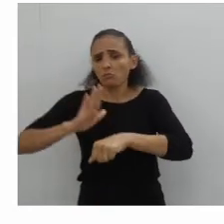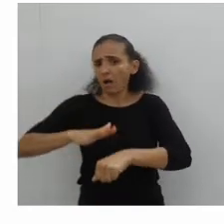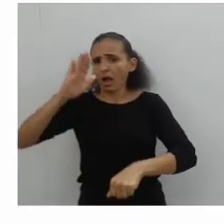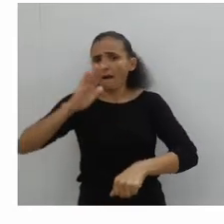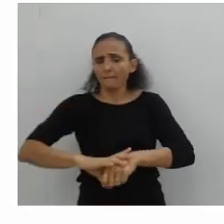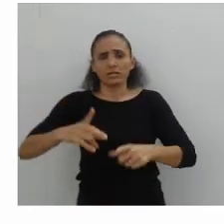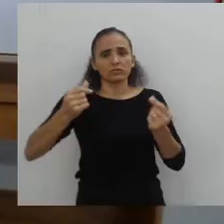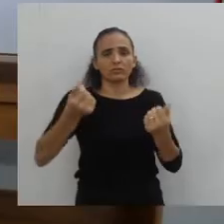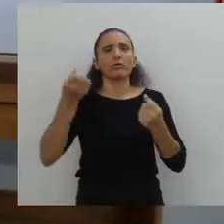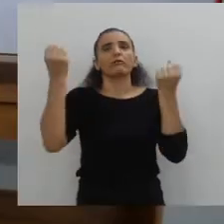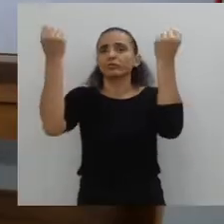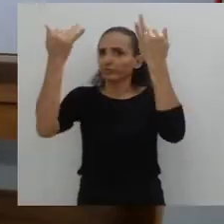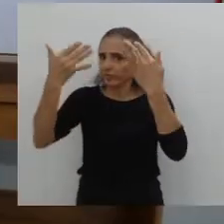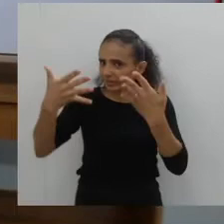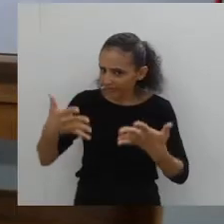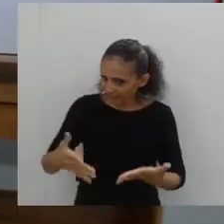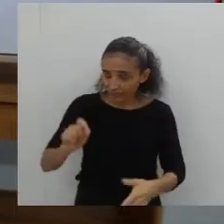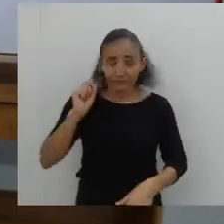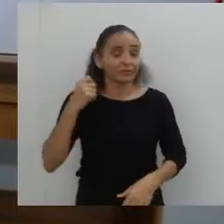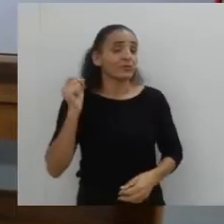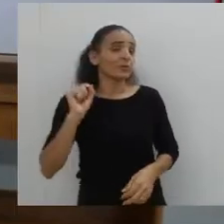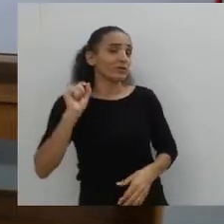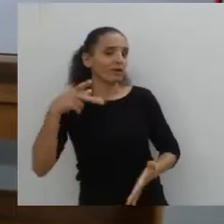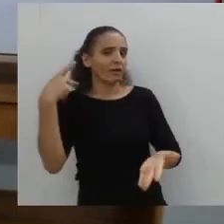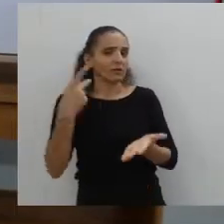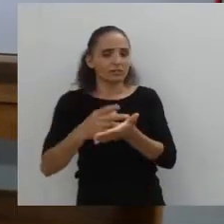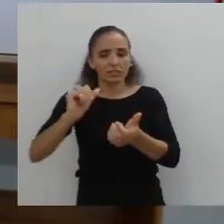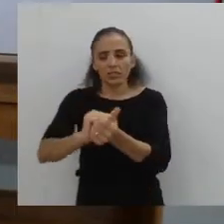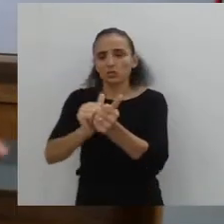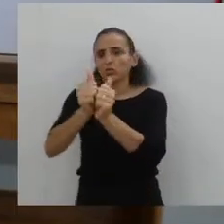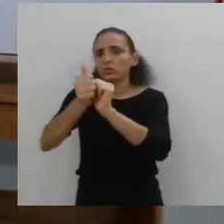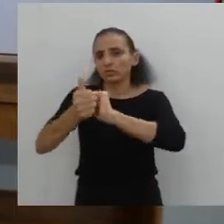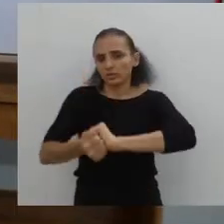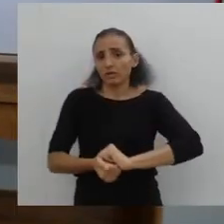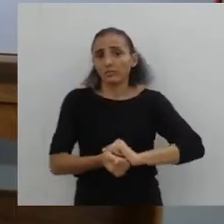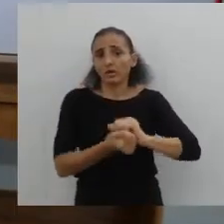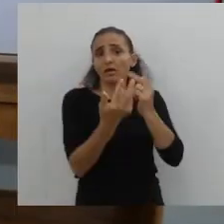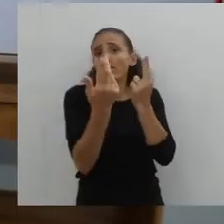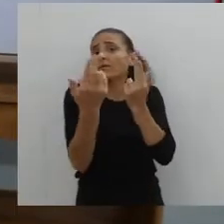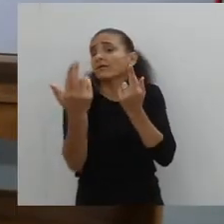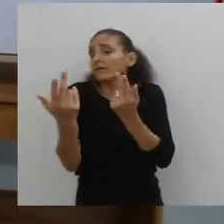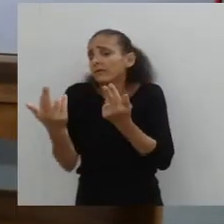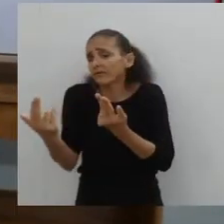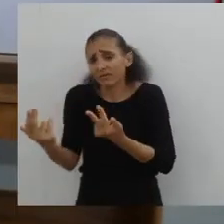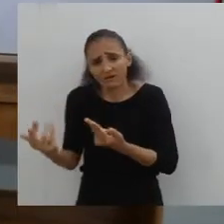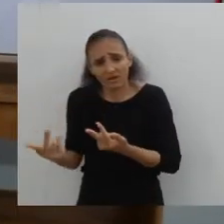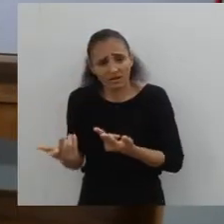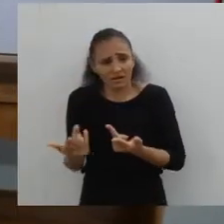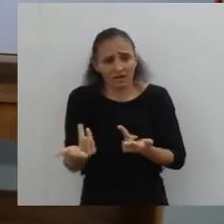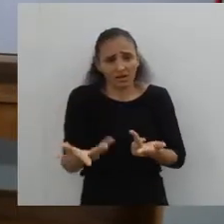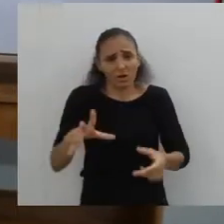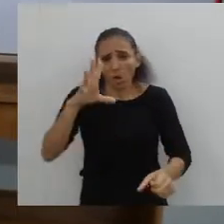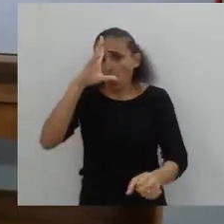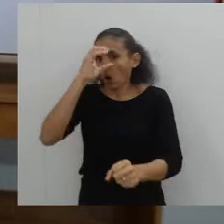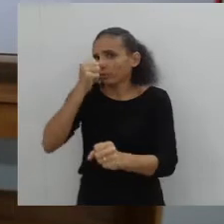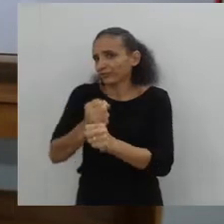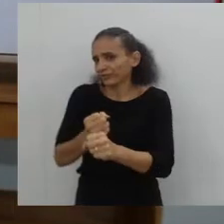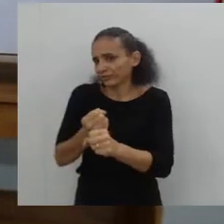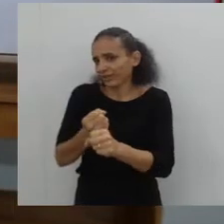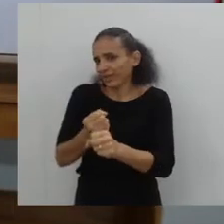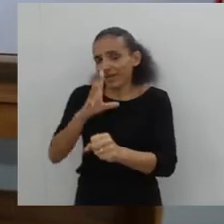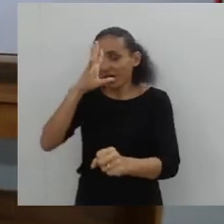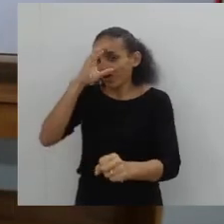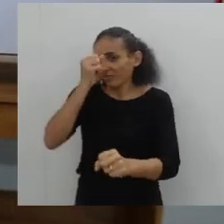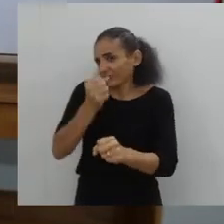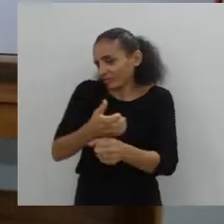Volta para mim para eu te explicar. O que acontece? No esporte também funciona dessa maneira. Os donos do negócio, né, os donos, vamos